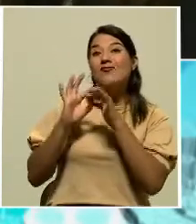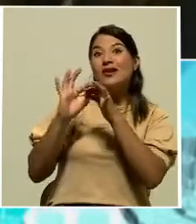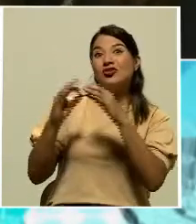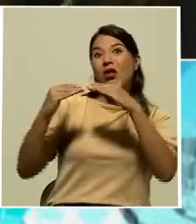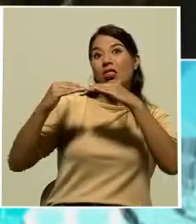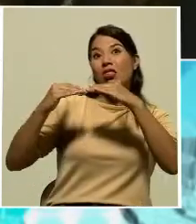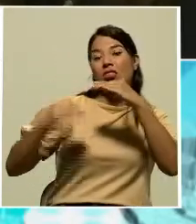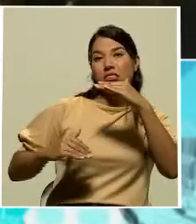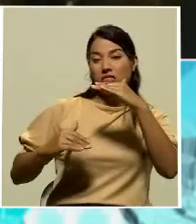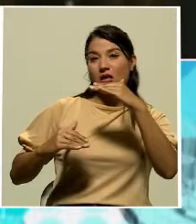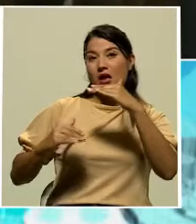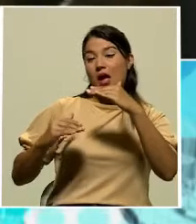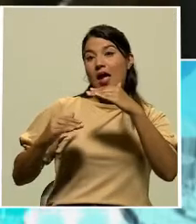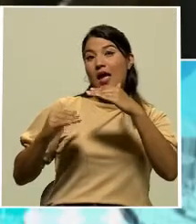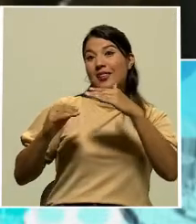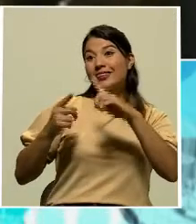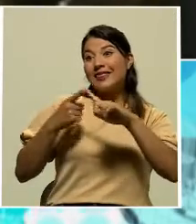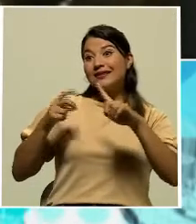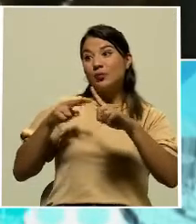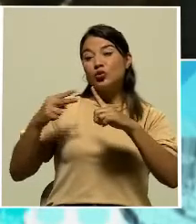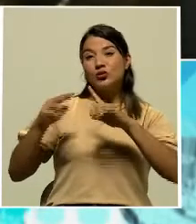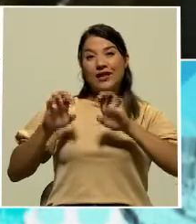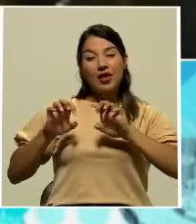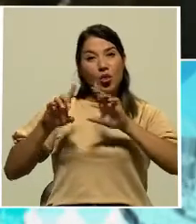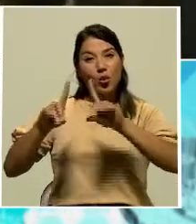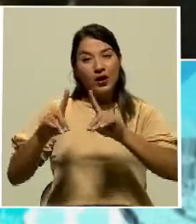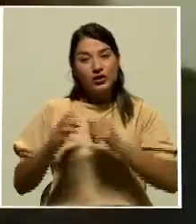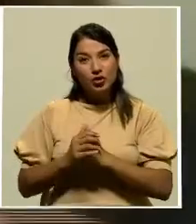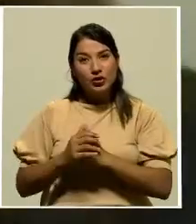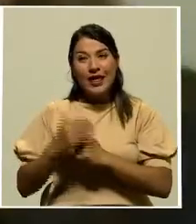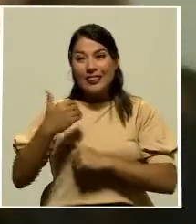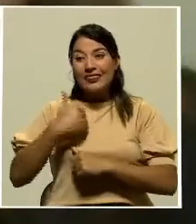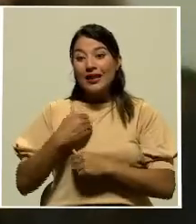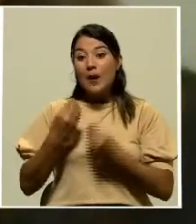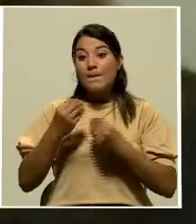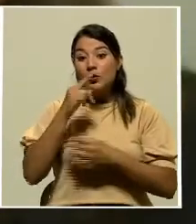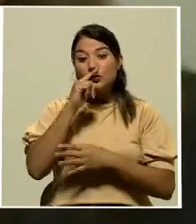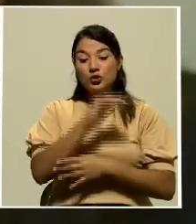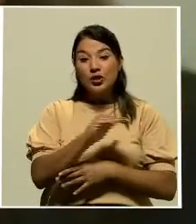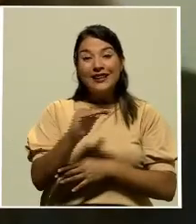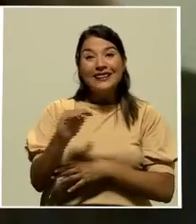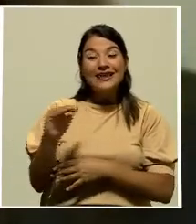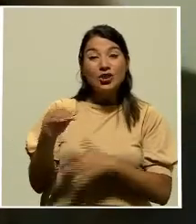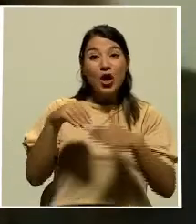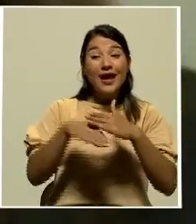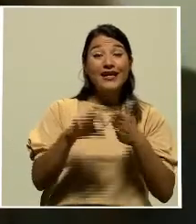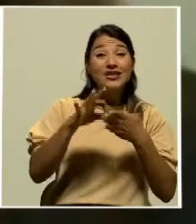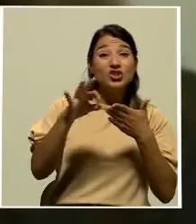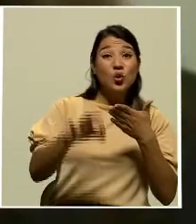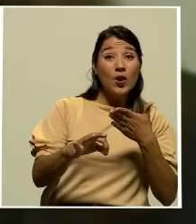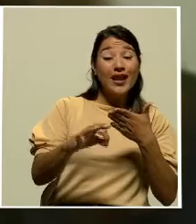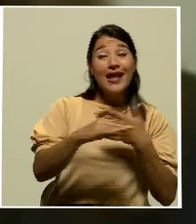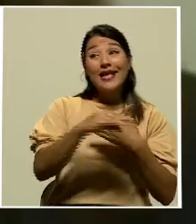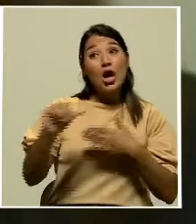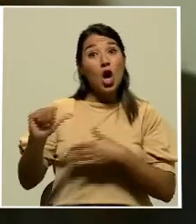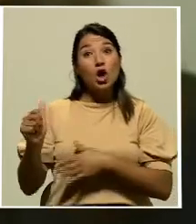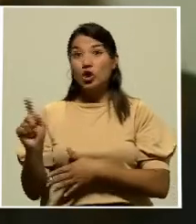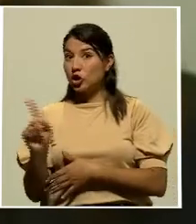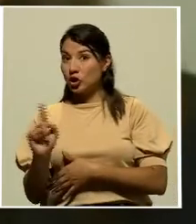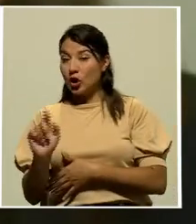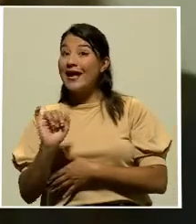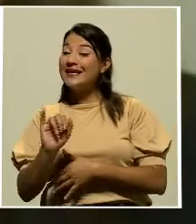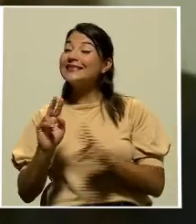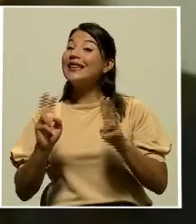brecha educativa, ¿no? De tener niños en la escuela y fuera de la escuela, es un tema importante